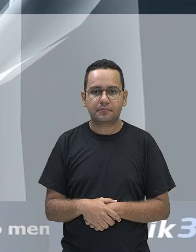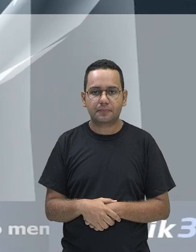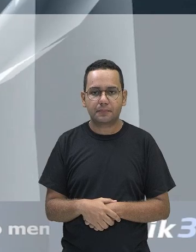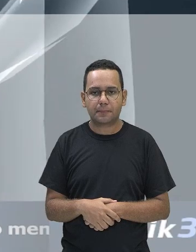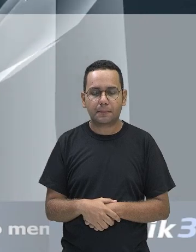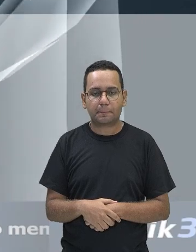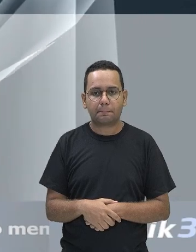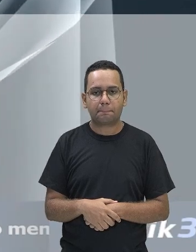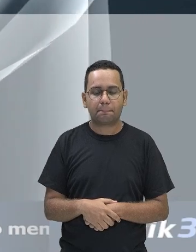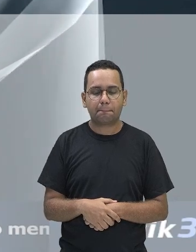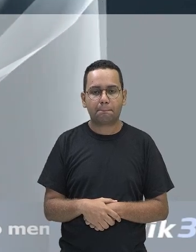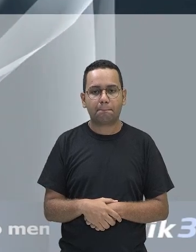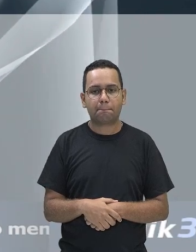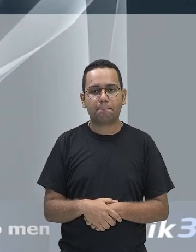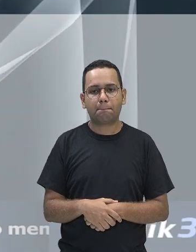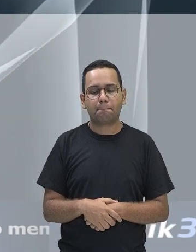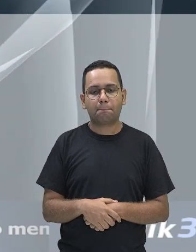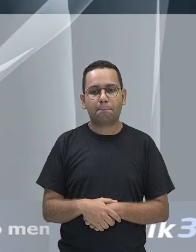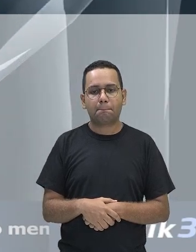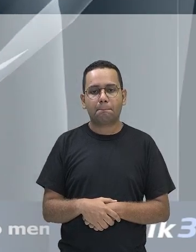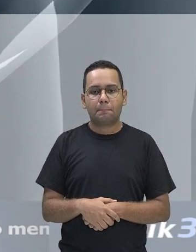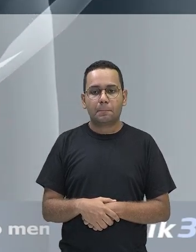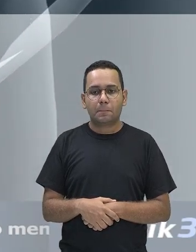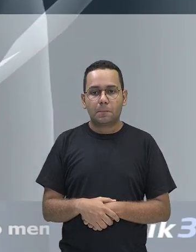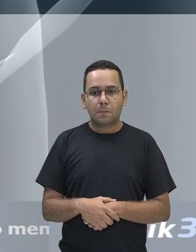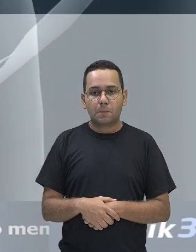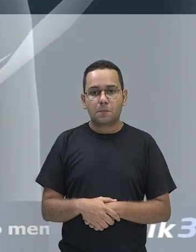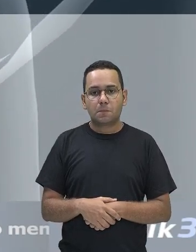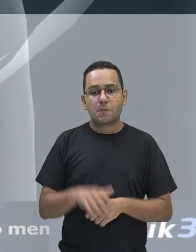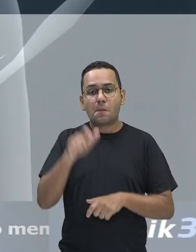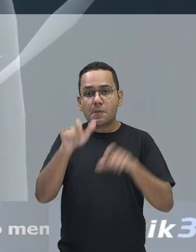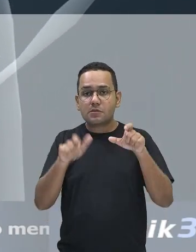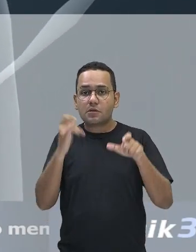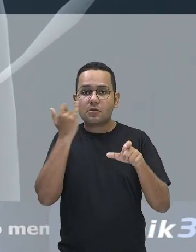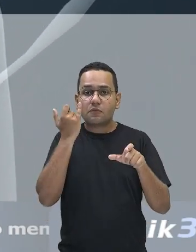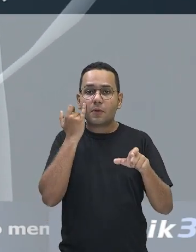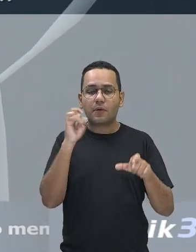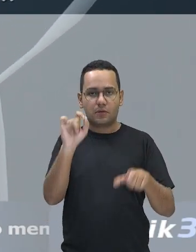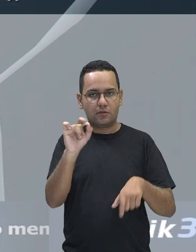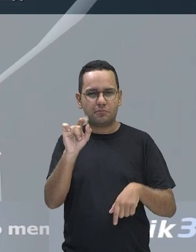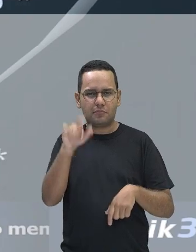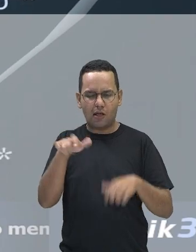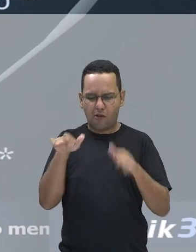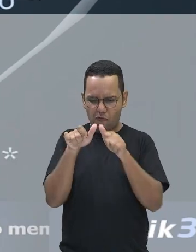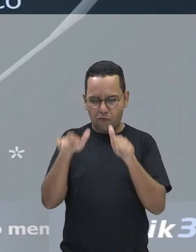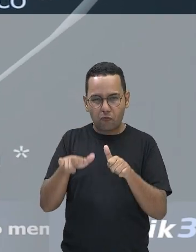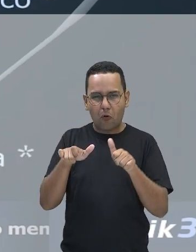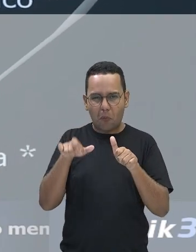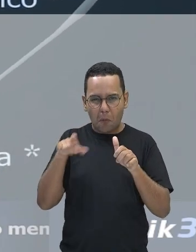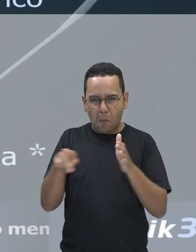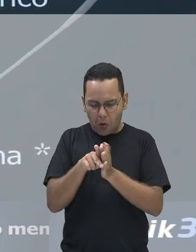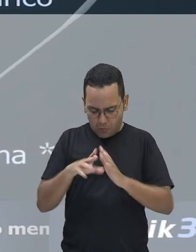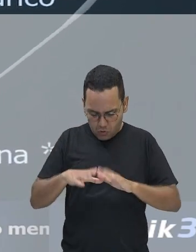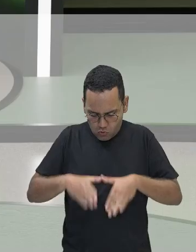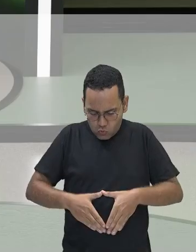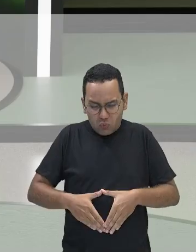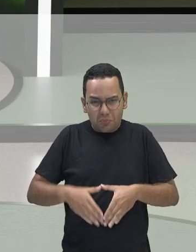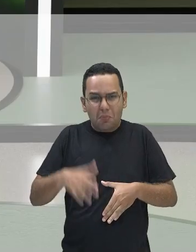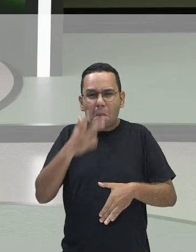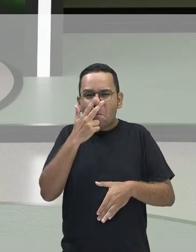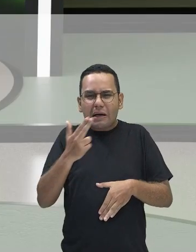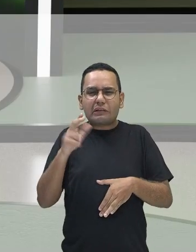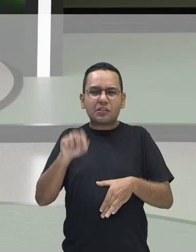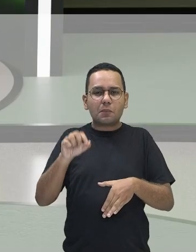costuma falar que o útero ele tem um formato de pera invertida. Bom, então quem já teve a oportunidade de ver uma pera, ele